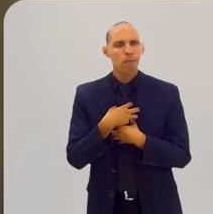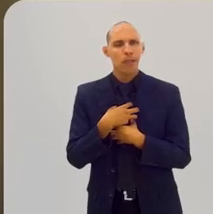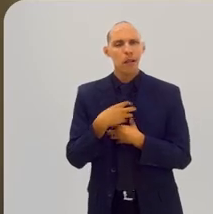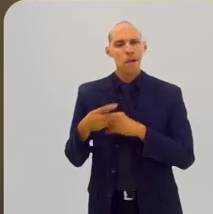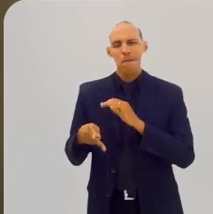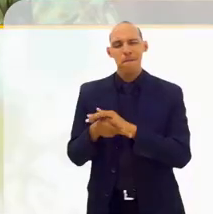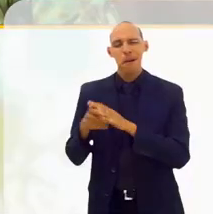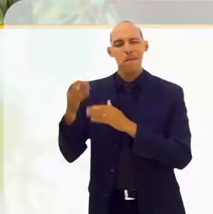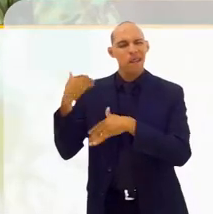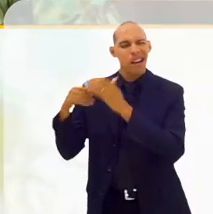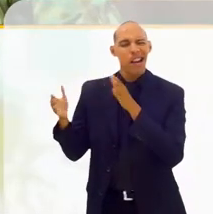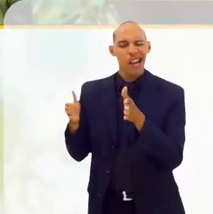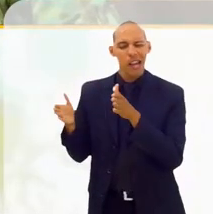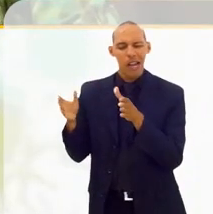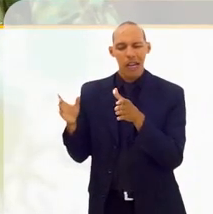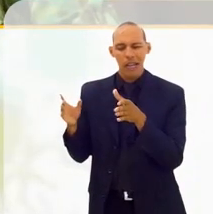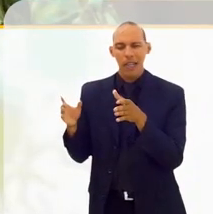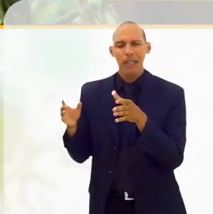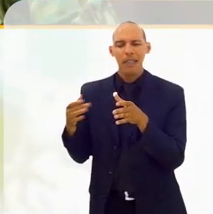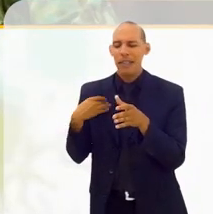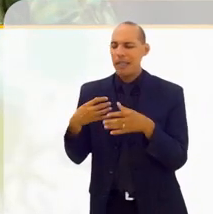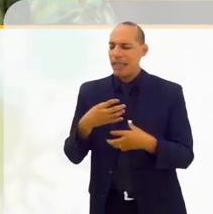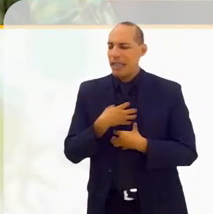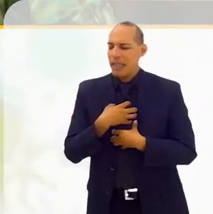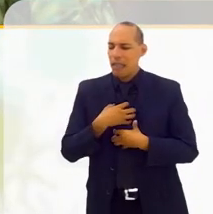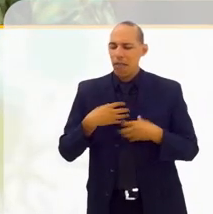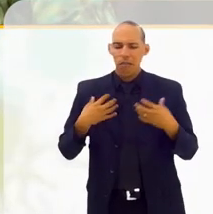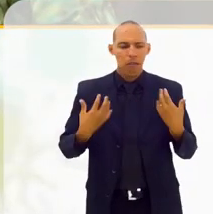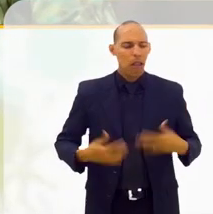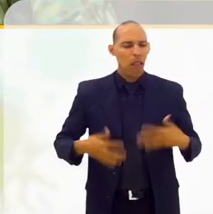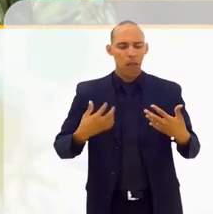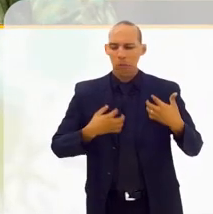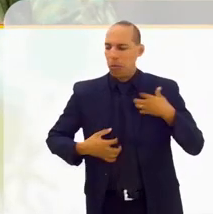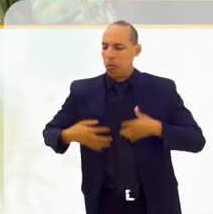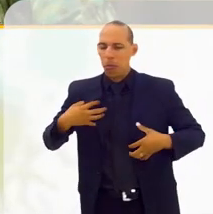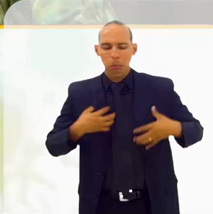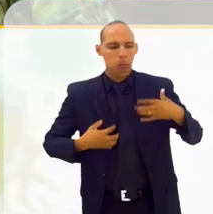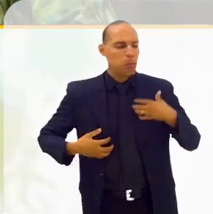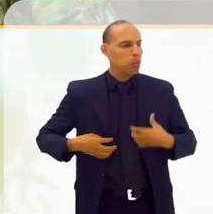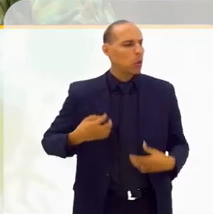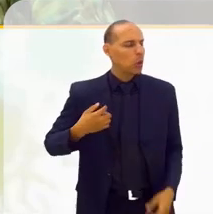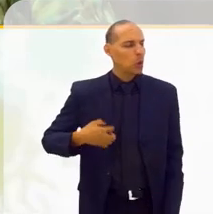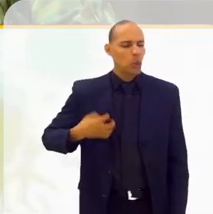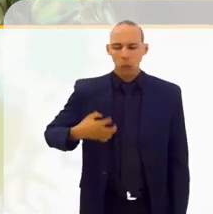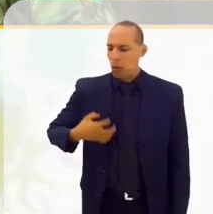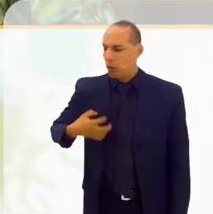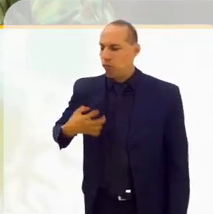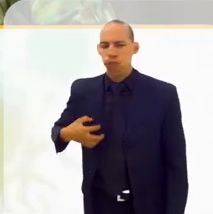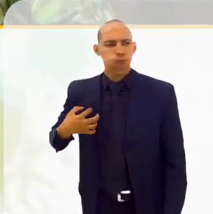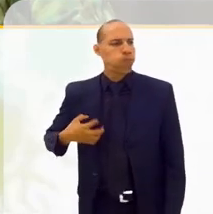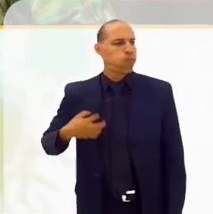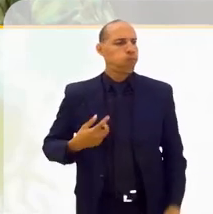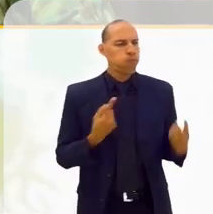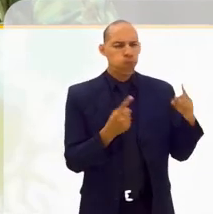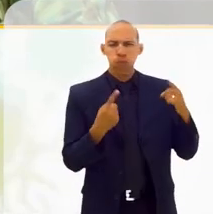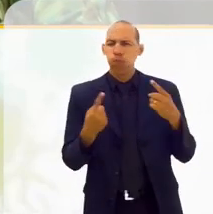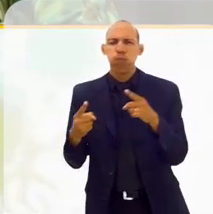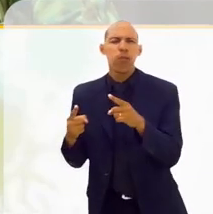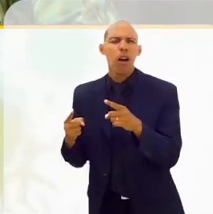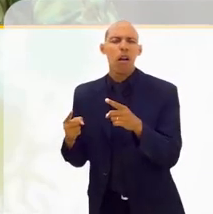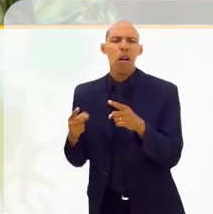da época tá depois eu vou dar um nome para isso eu comecei a me sentir muito agitado comecei a me sentir um pouco nervoso com algumas pessoas